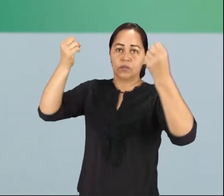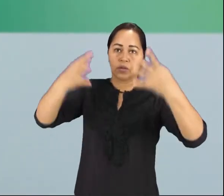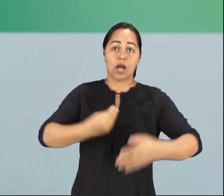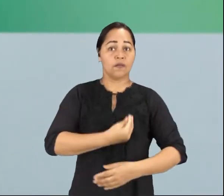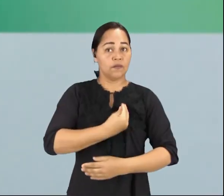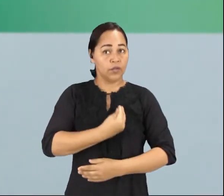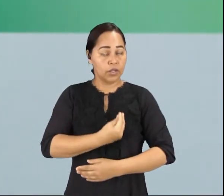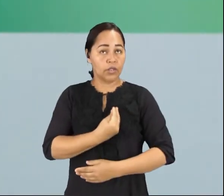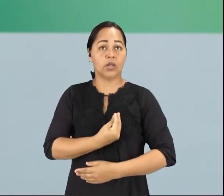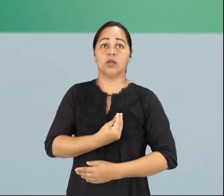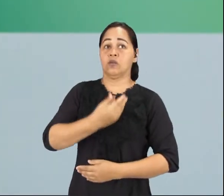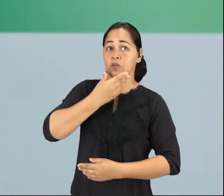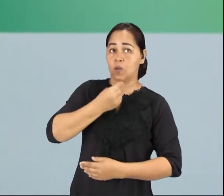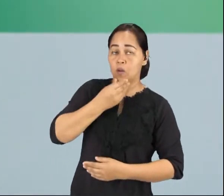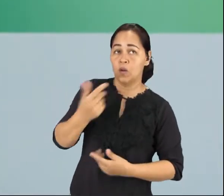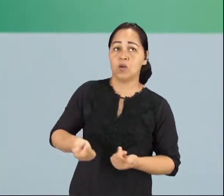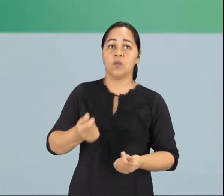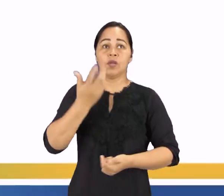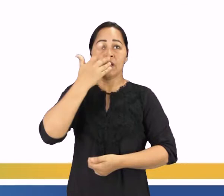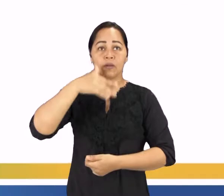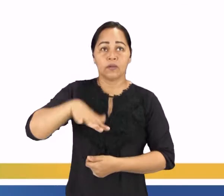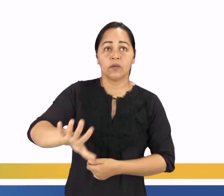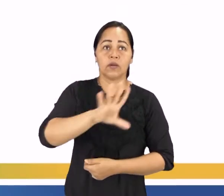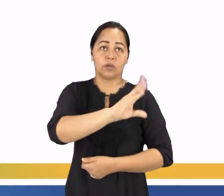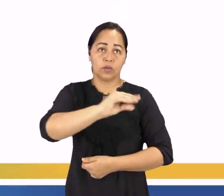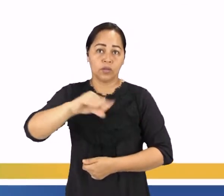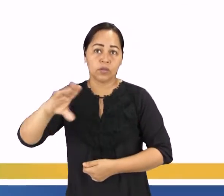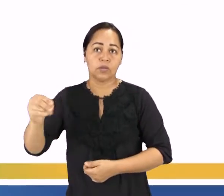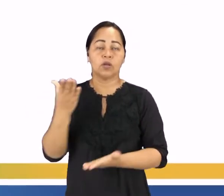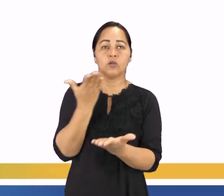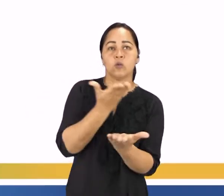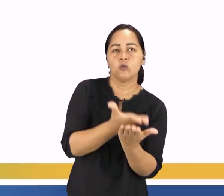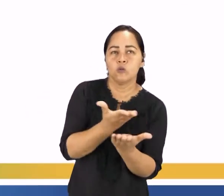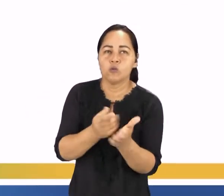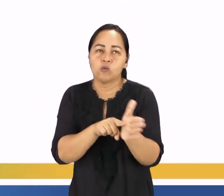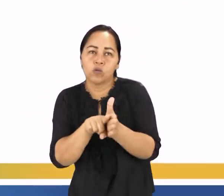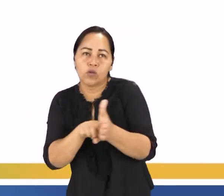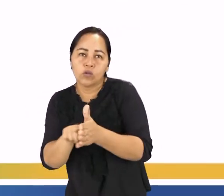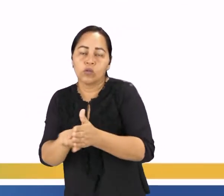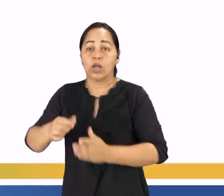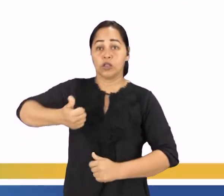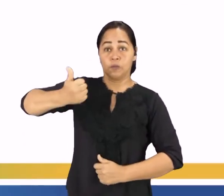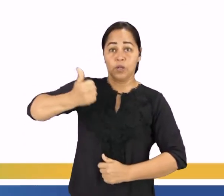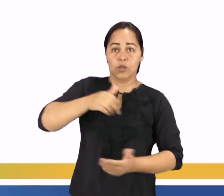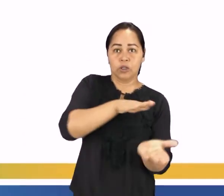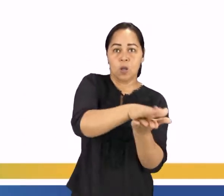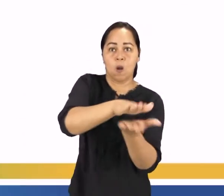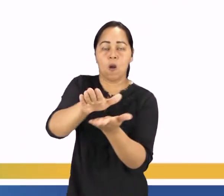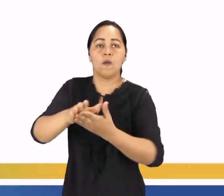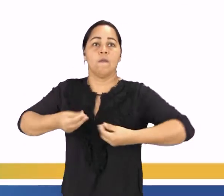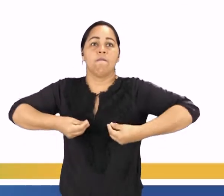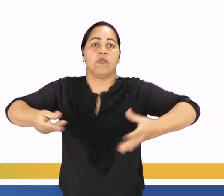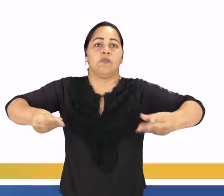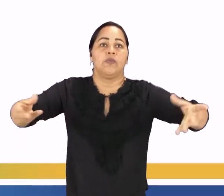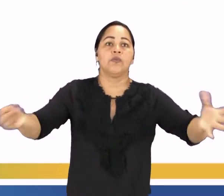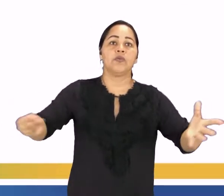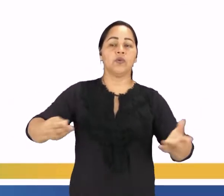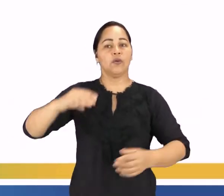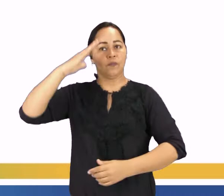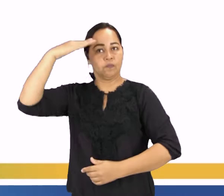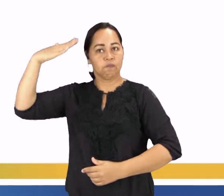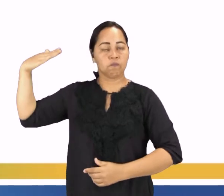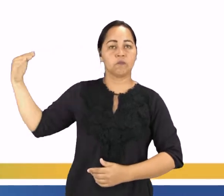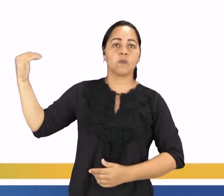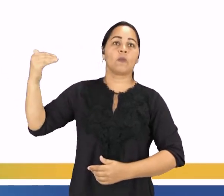biografia, infância, a adolescência, os estudos, suas primeiras obras, a carreira